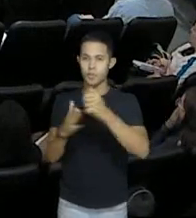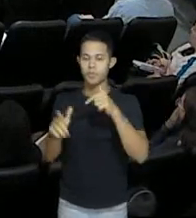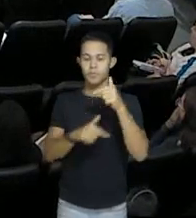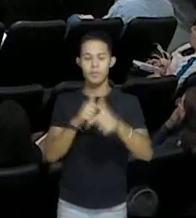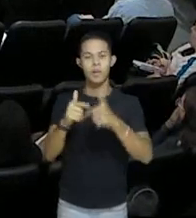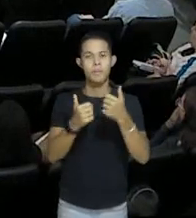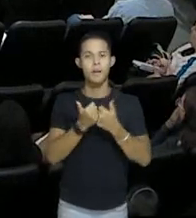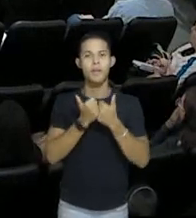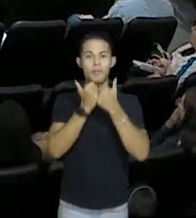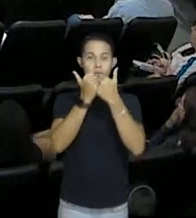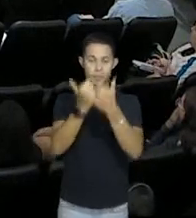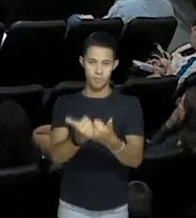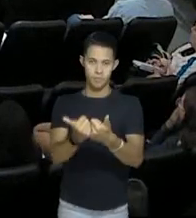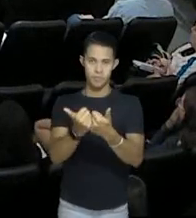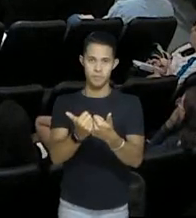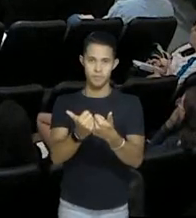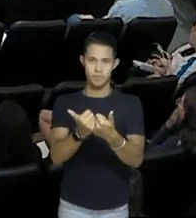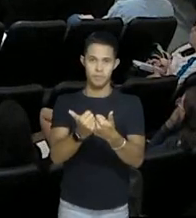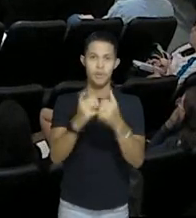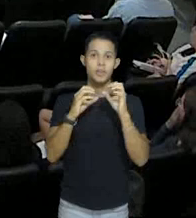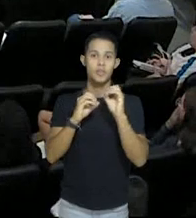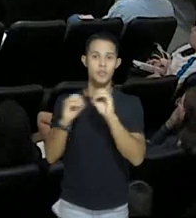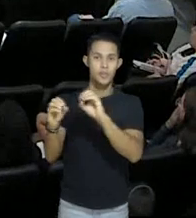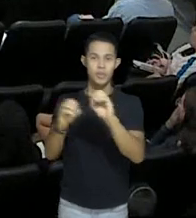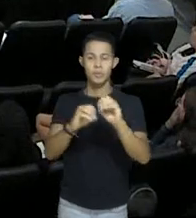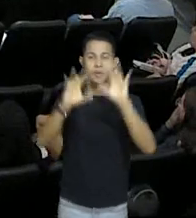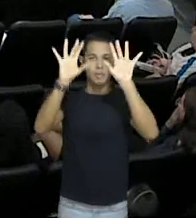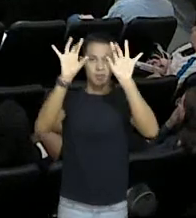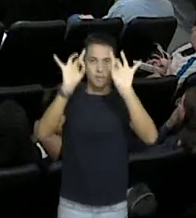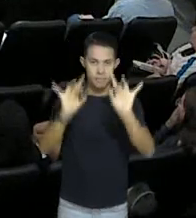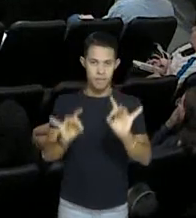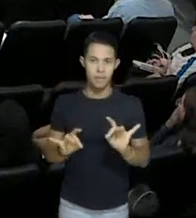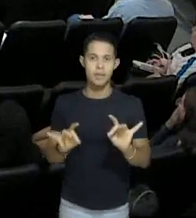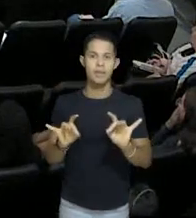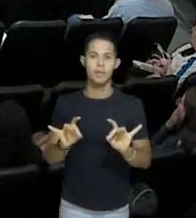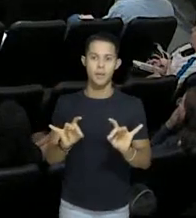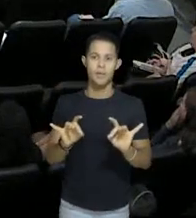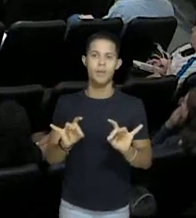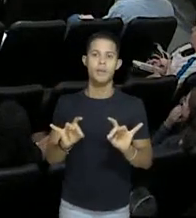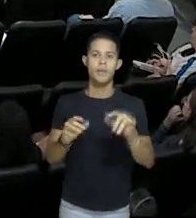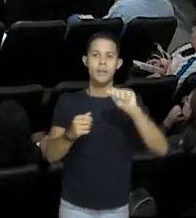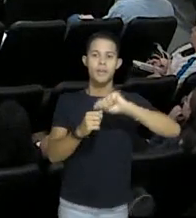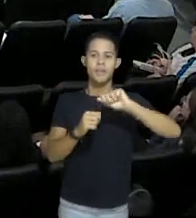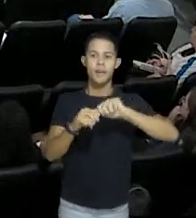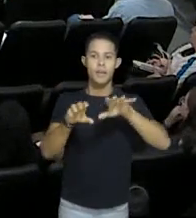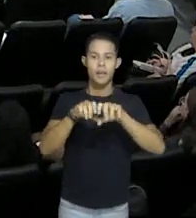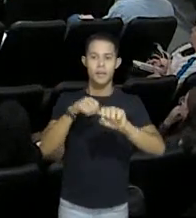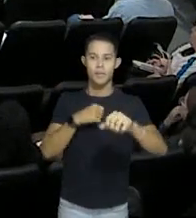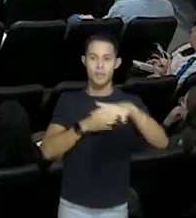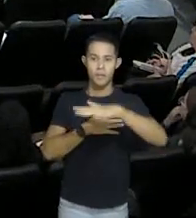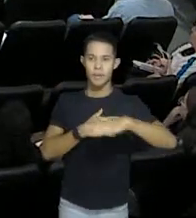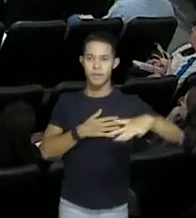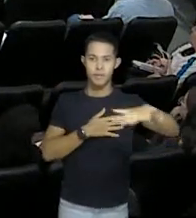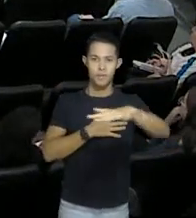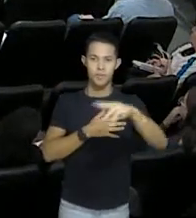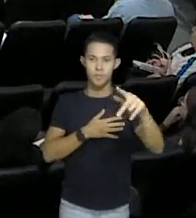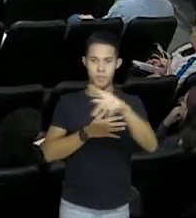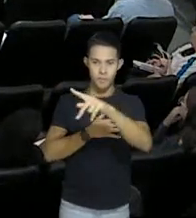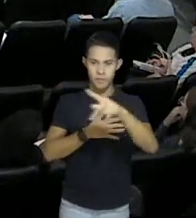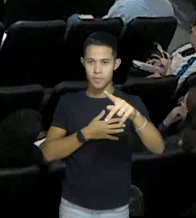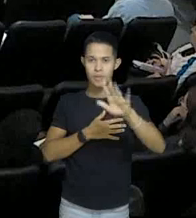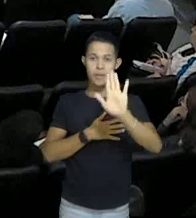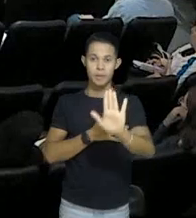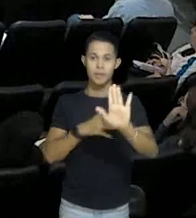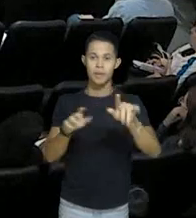assessoria de educação especial que faz tanto a formação dos nossos professores da rede, mas também,